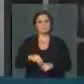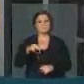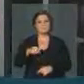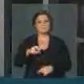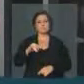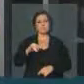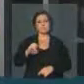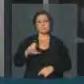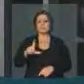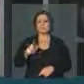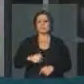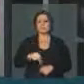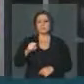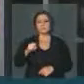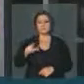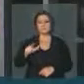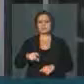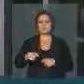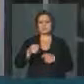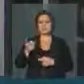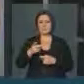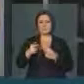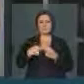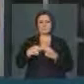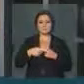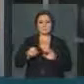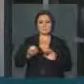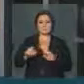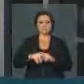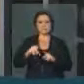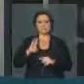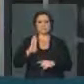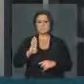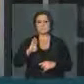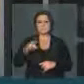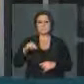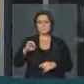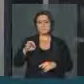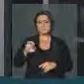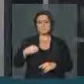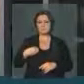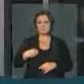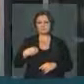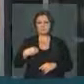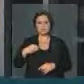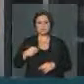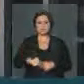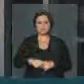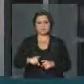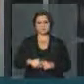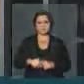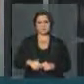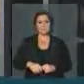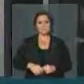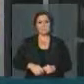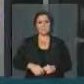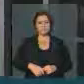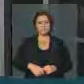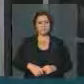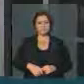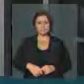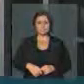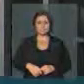Mariela Silveira médicas fundadoras da mente viva Ana mol arora